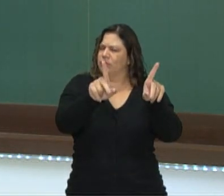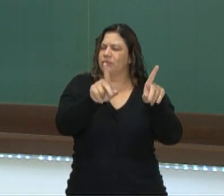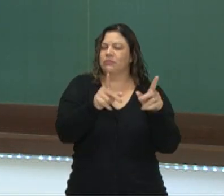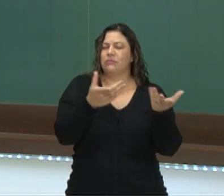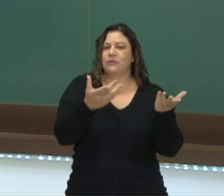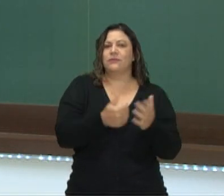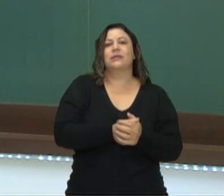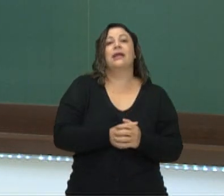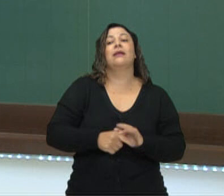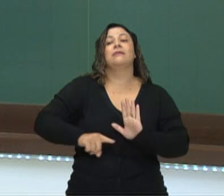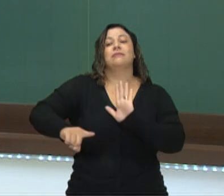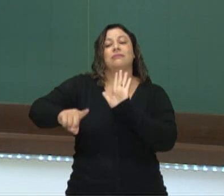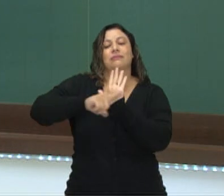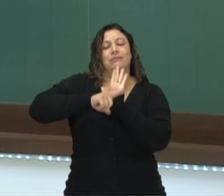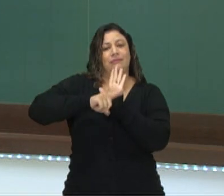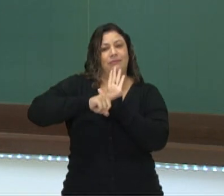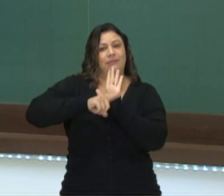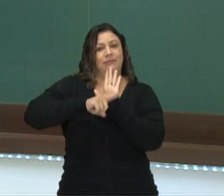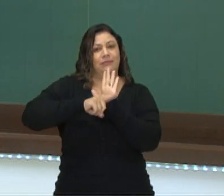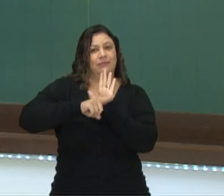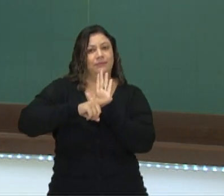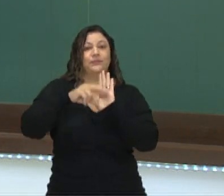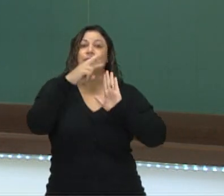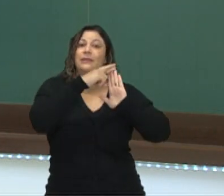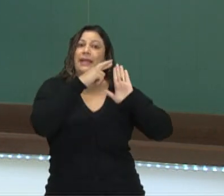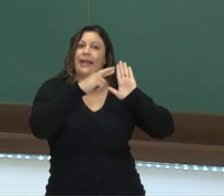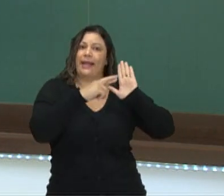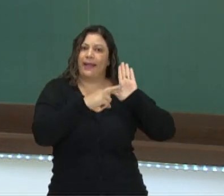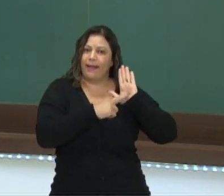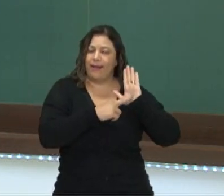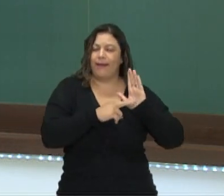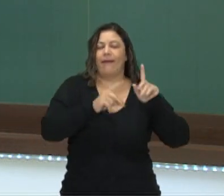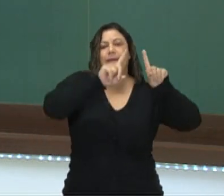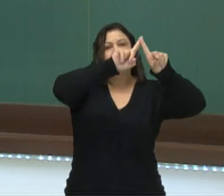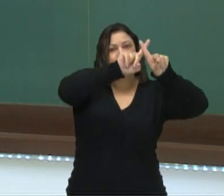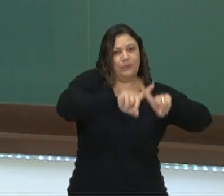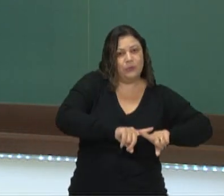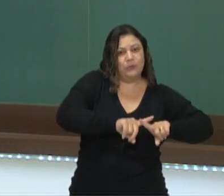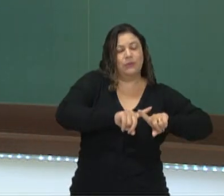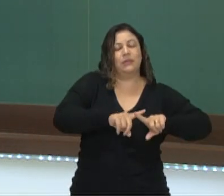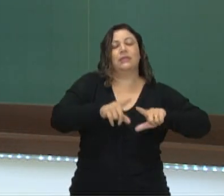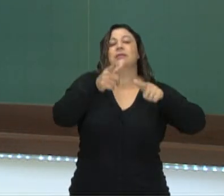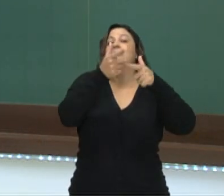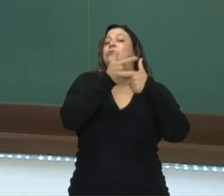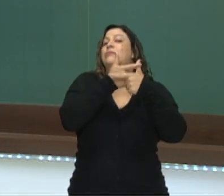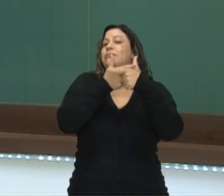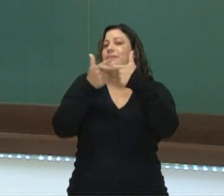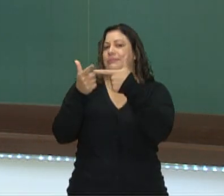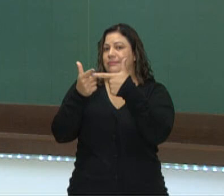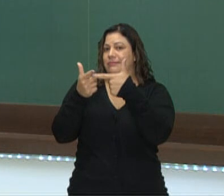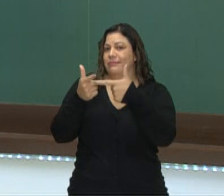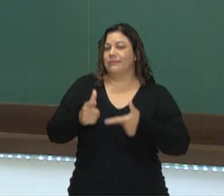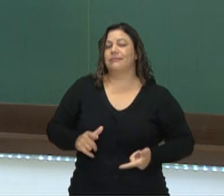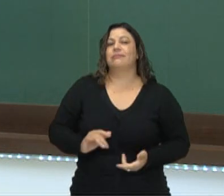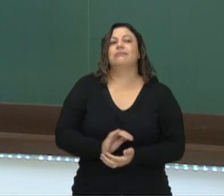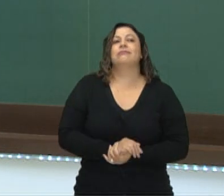o resultado se torna negativo. Regra válida tanto para a multiplicação quanto para a divisão.